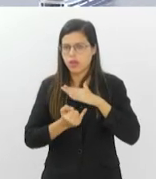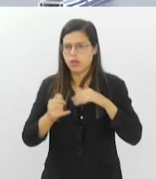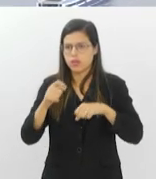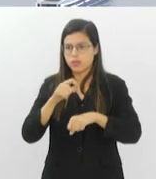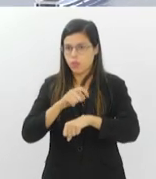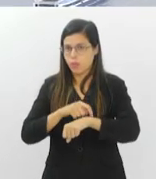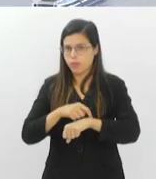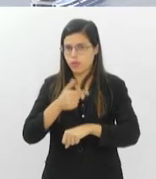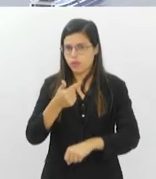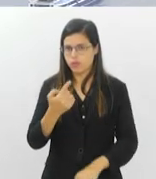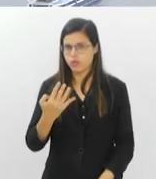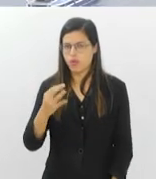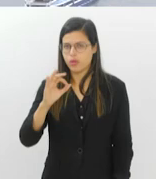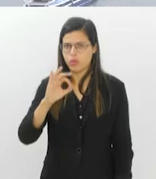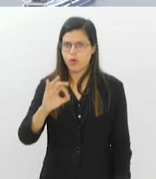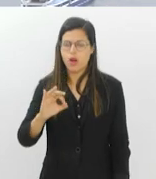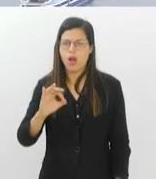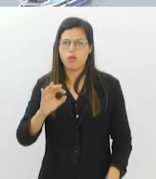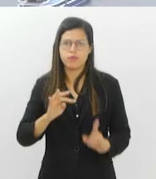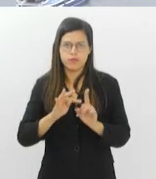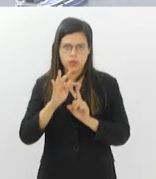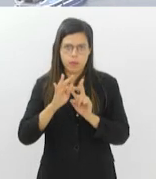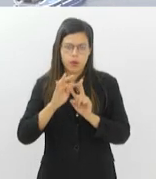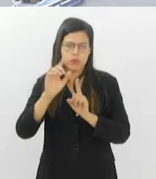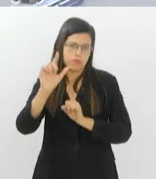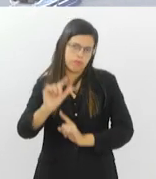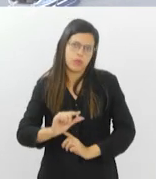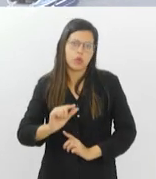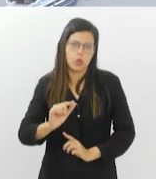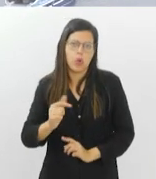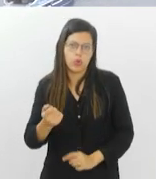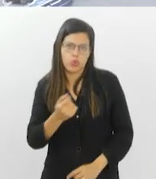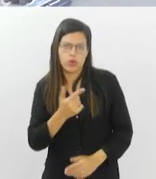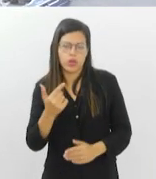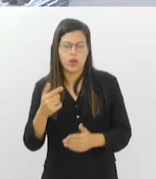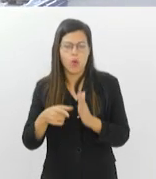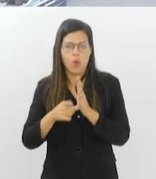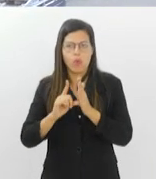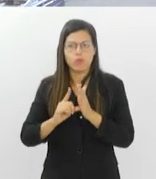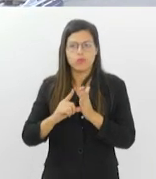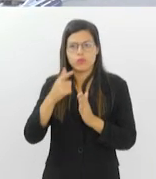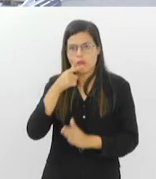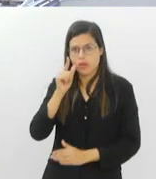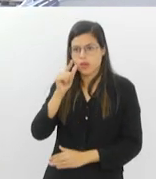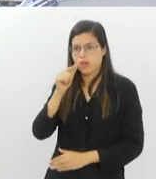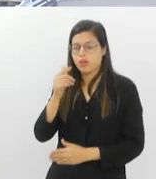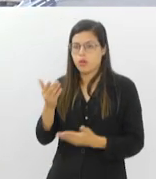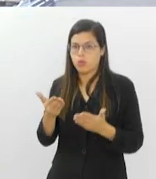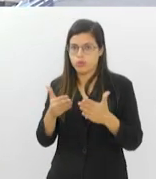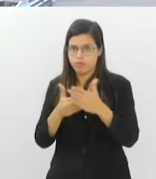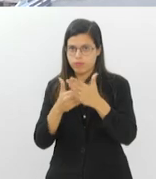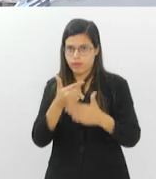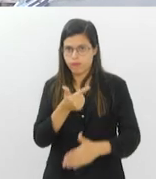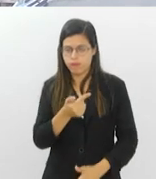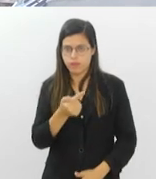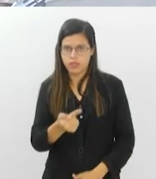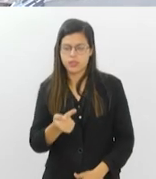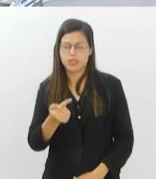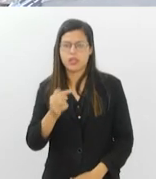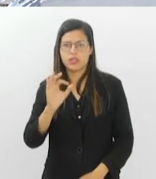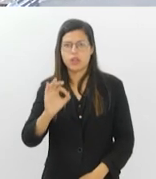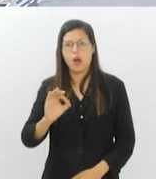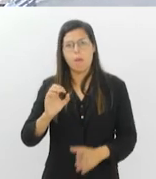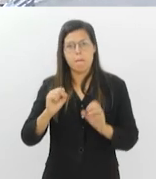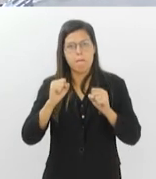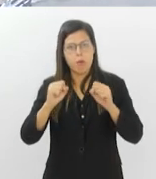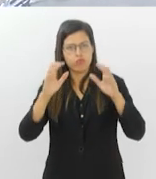24 graus, uma temperatura mais baixa em relação a ontem. A mámáxima prevista para hoje é de 27 graus e pode chuviscar à noite.